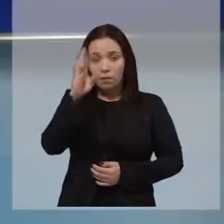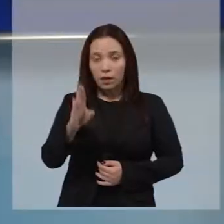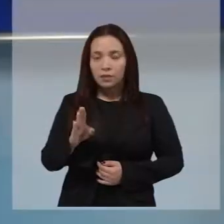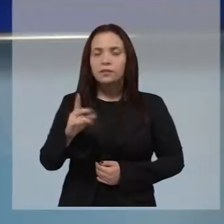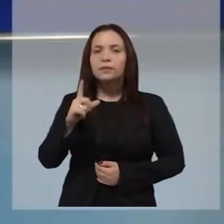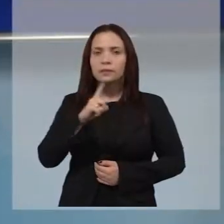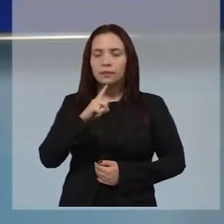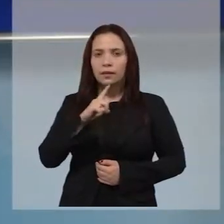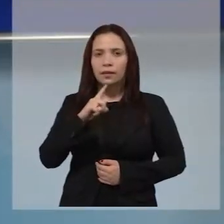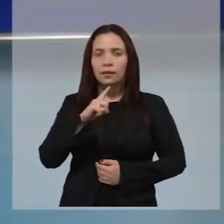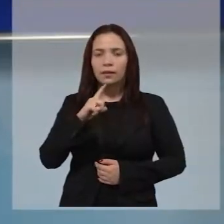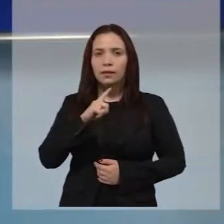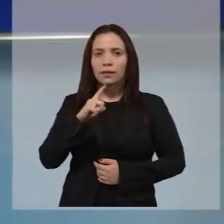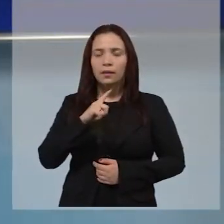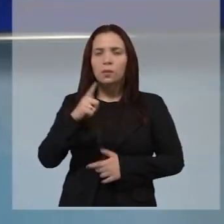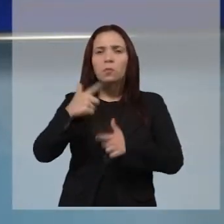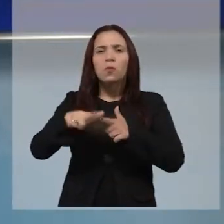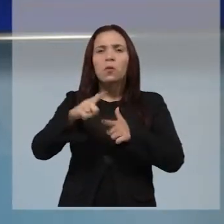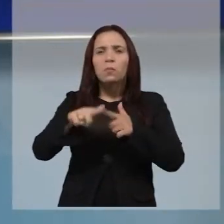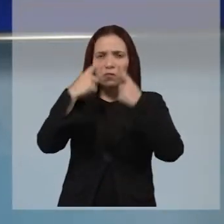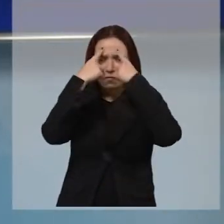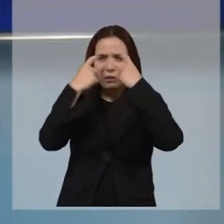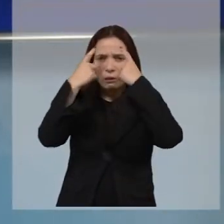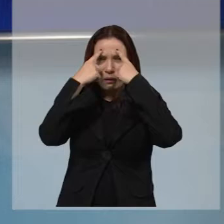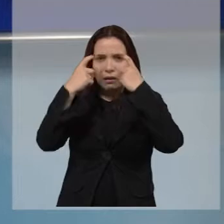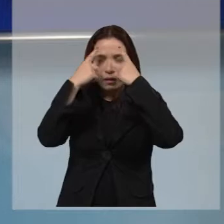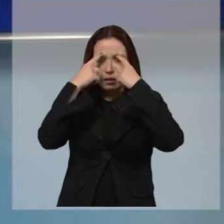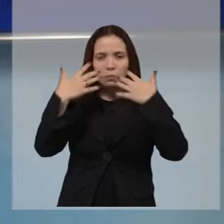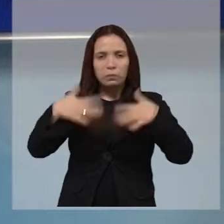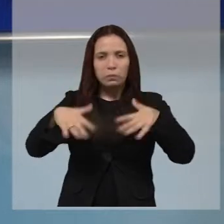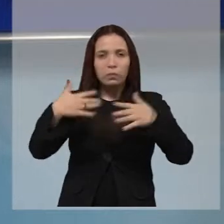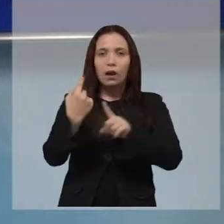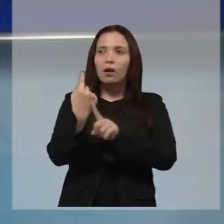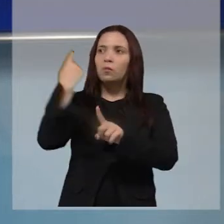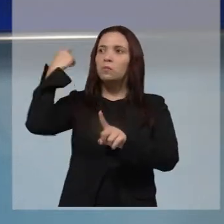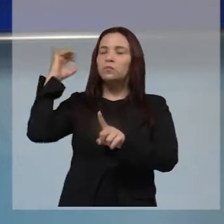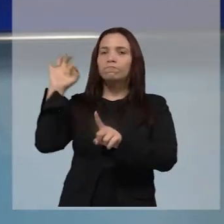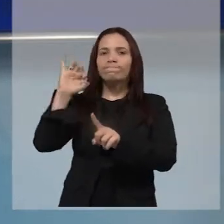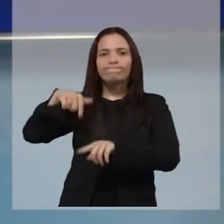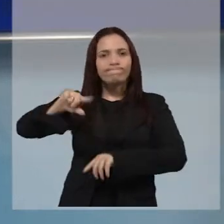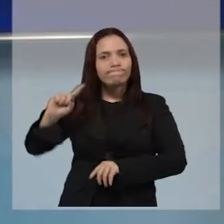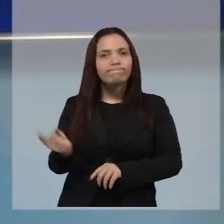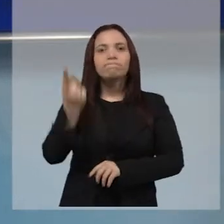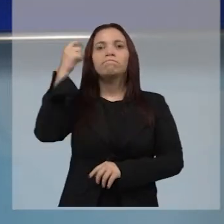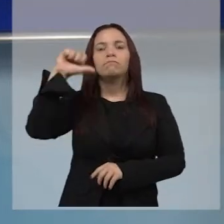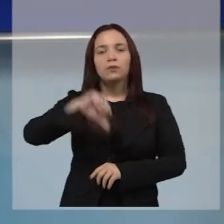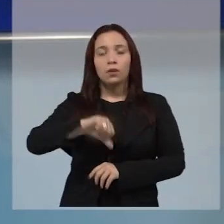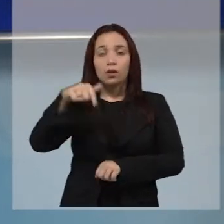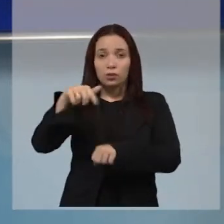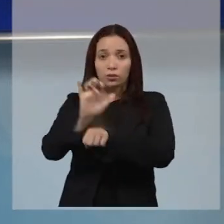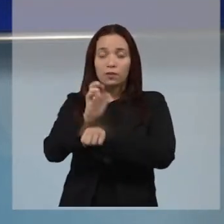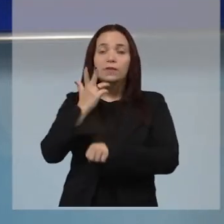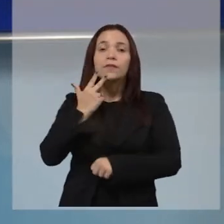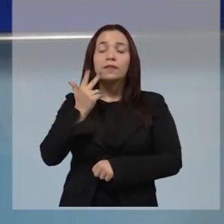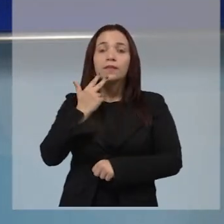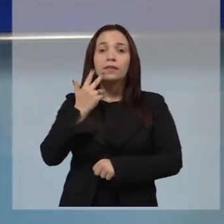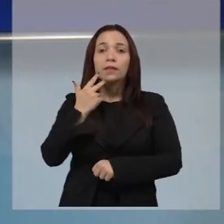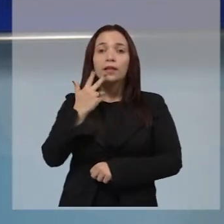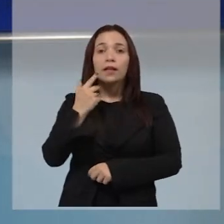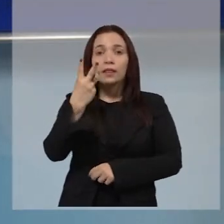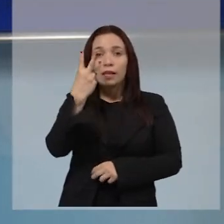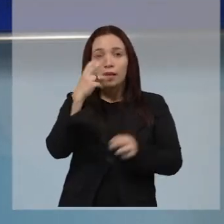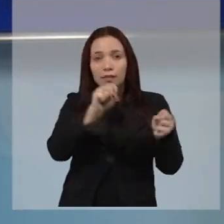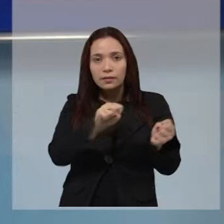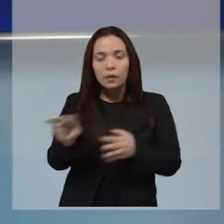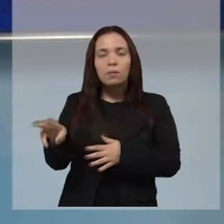O Brasil atravessa uma das fases de violência mais aguda de sua história recente. O estado do Ceará, por exemplo, nas